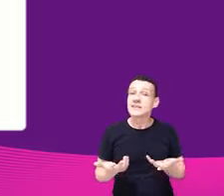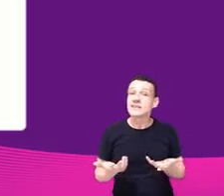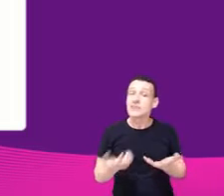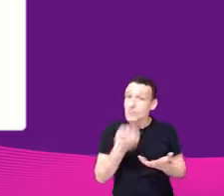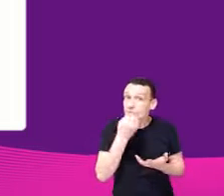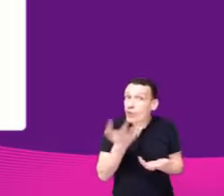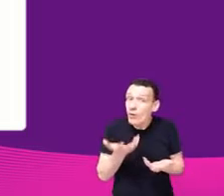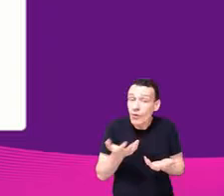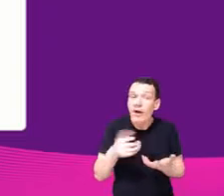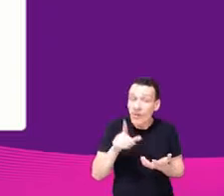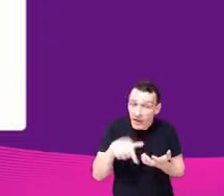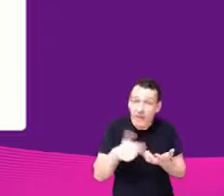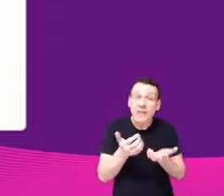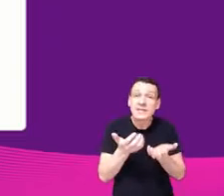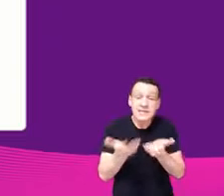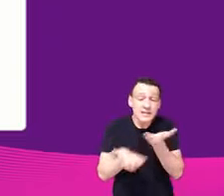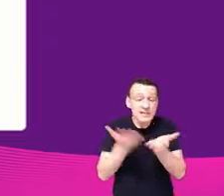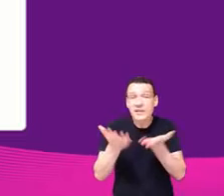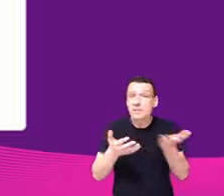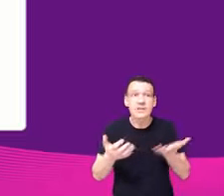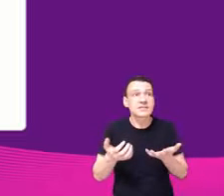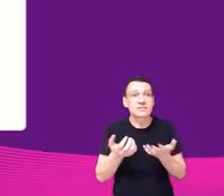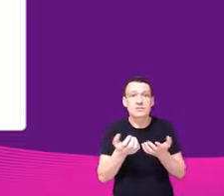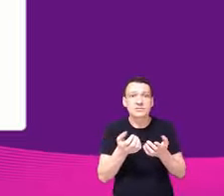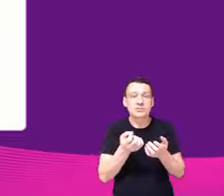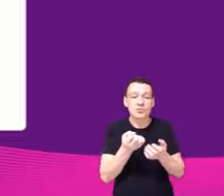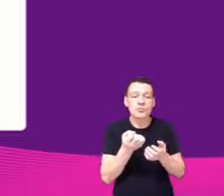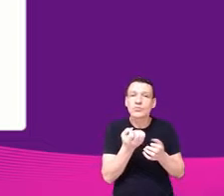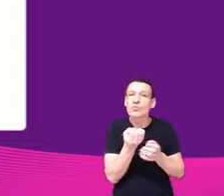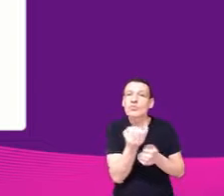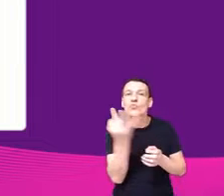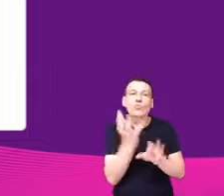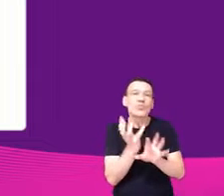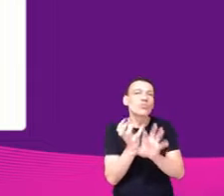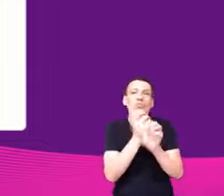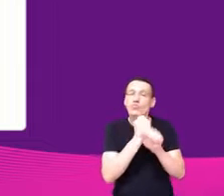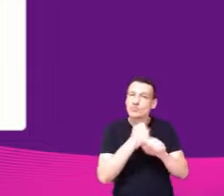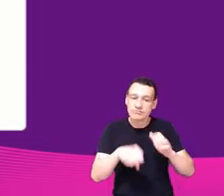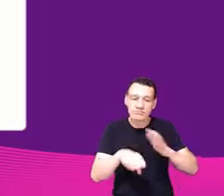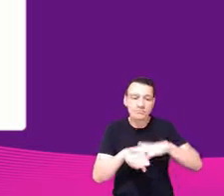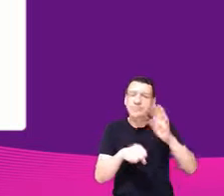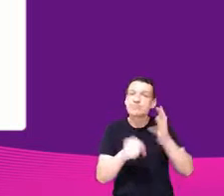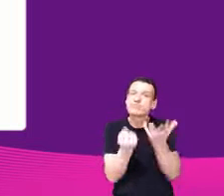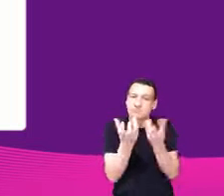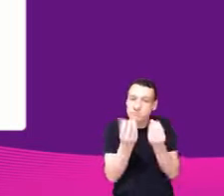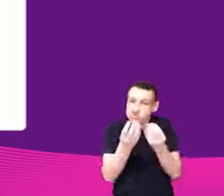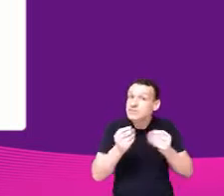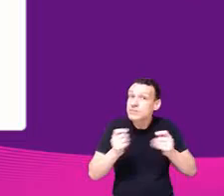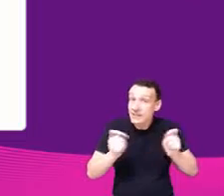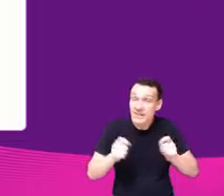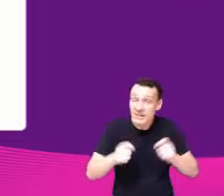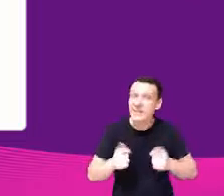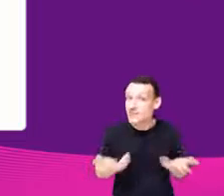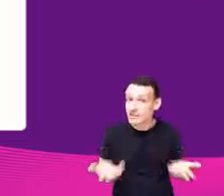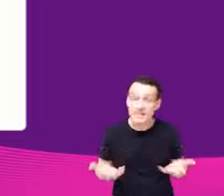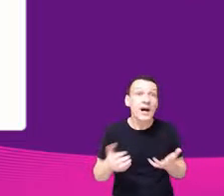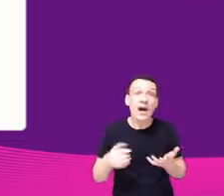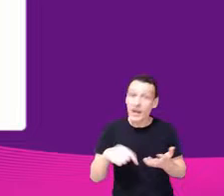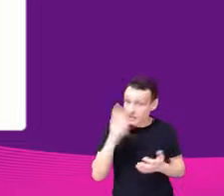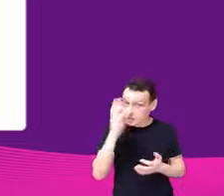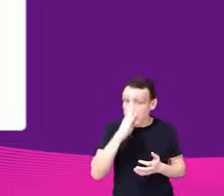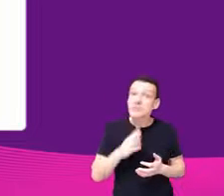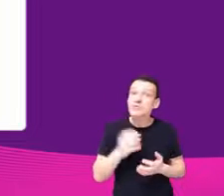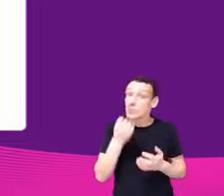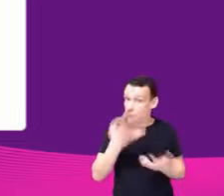tratamento substitutivo num número bem significativo de pacientes. Portanto, eu acho que é uma história de sucesso a ser